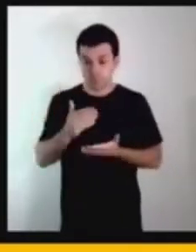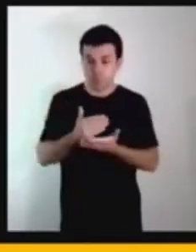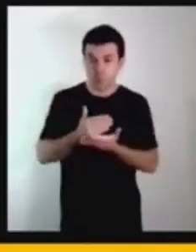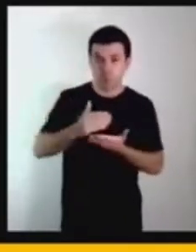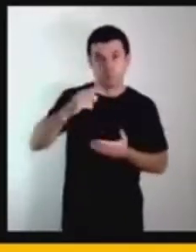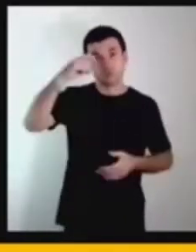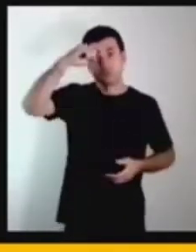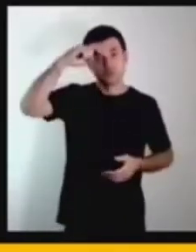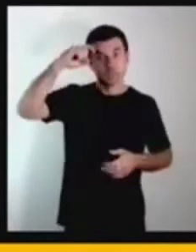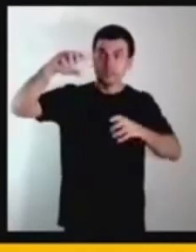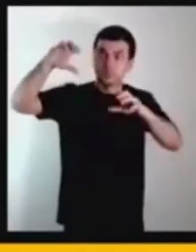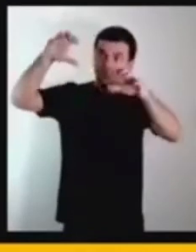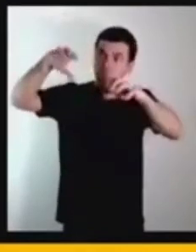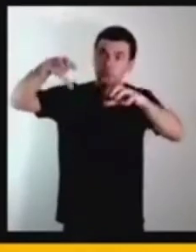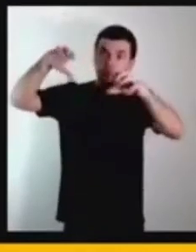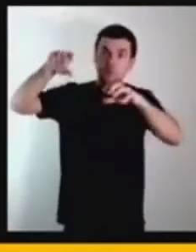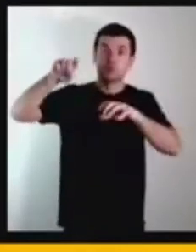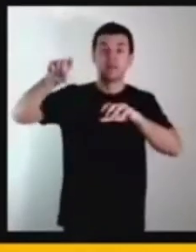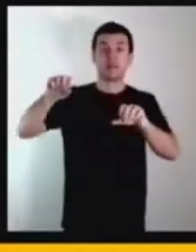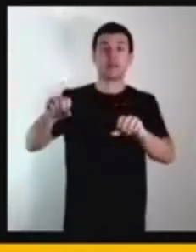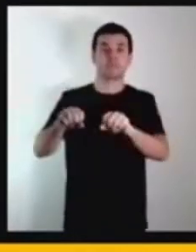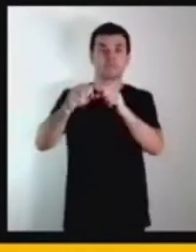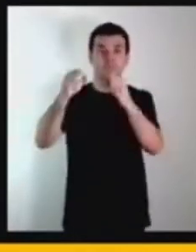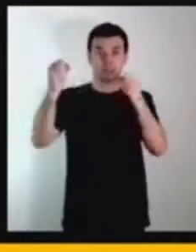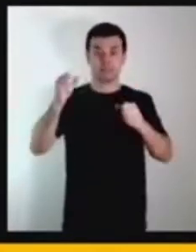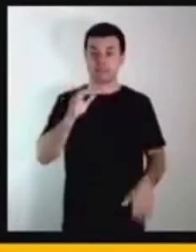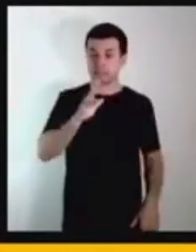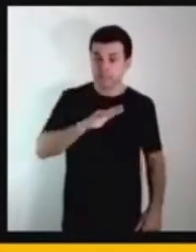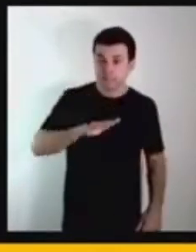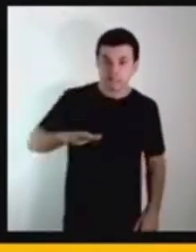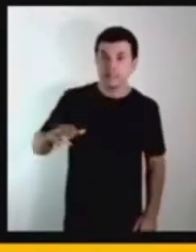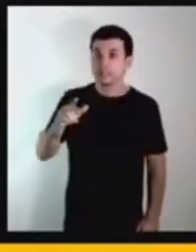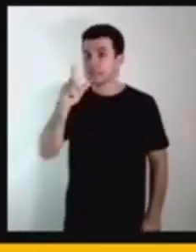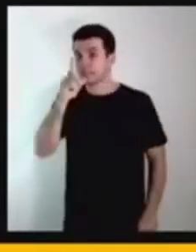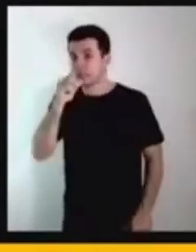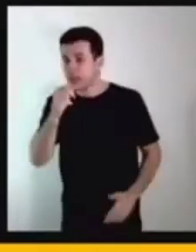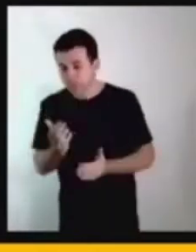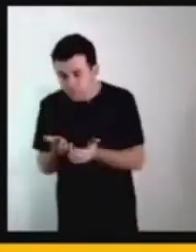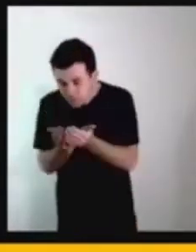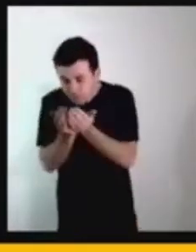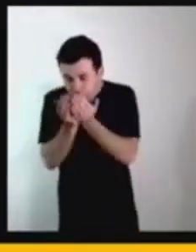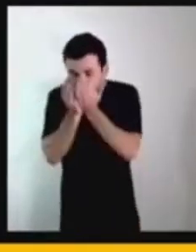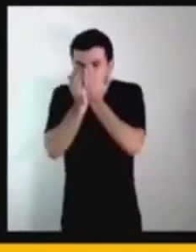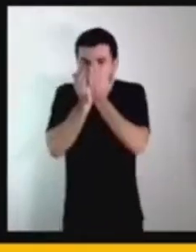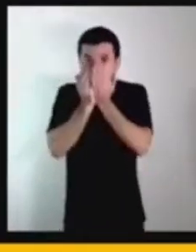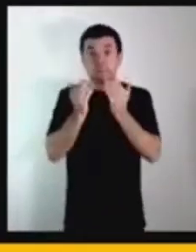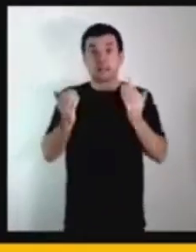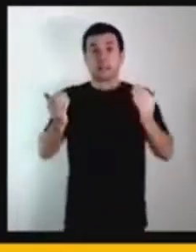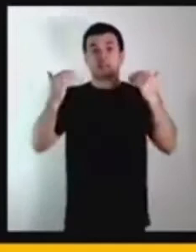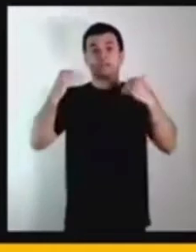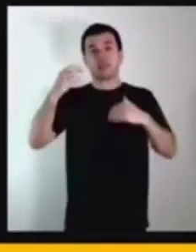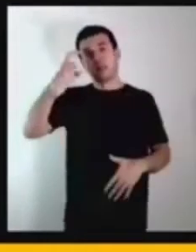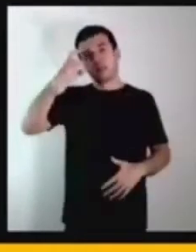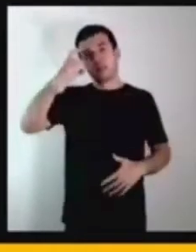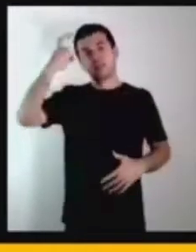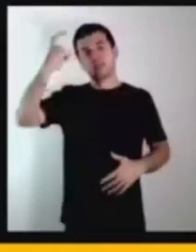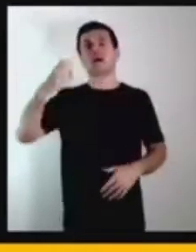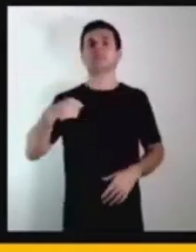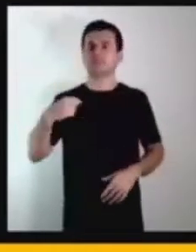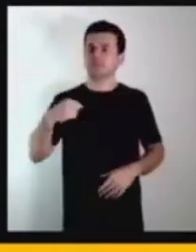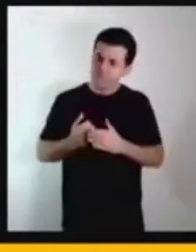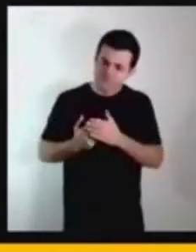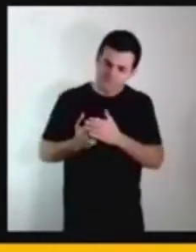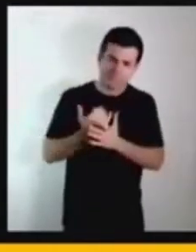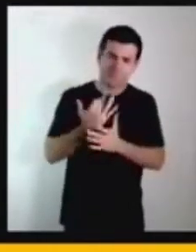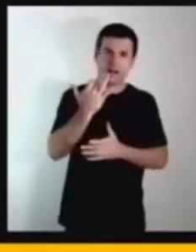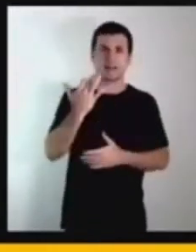milagrosa. E quando a criança toma essa água, ela fica muito inteligente, muito expressiva. E eu tomei várias vezes essa água da